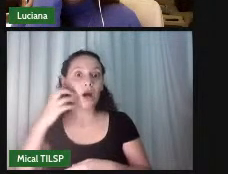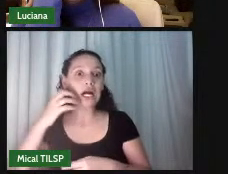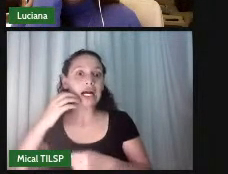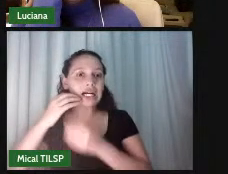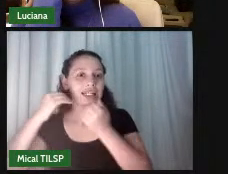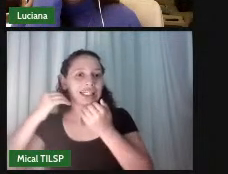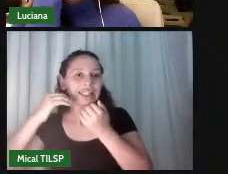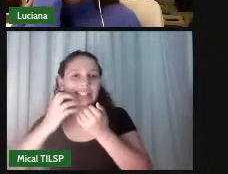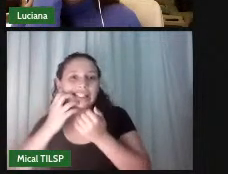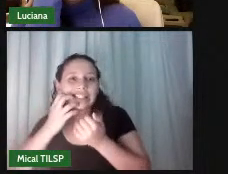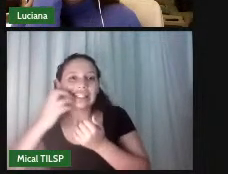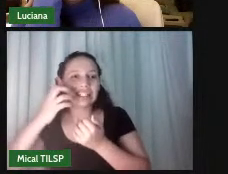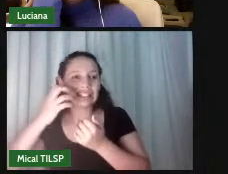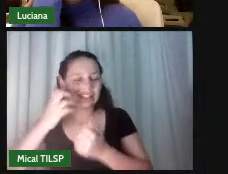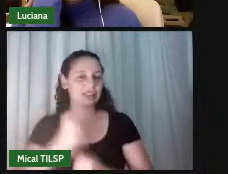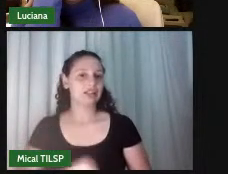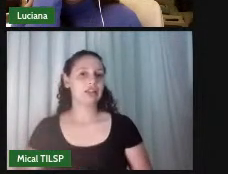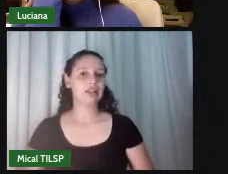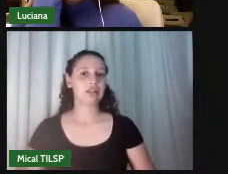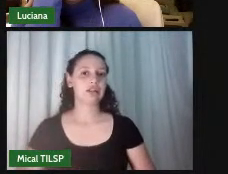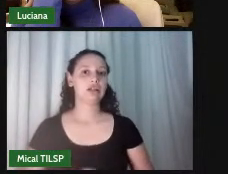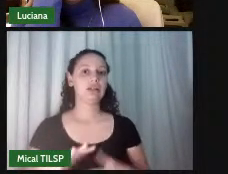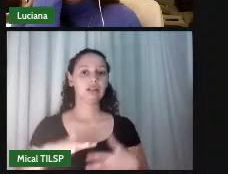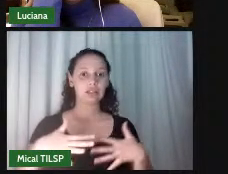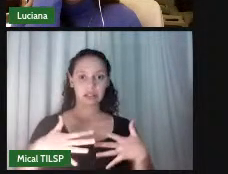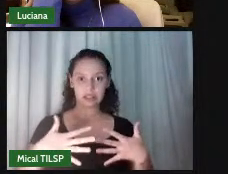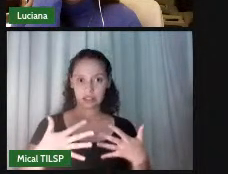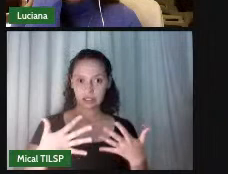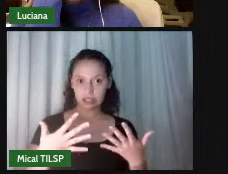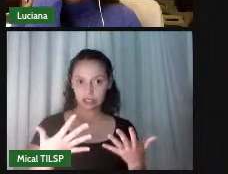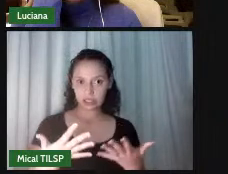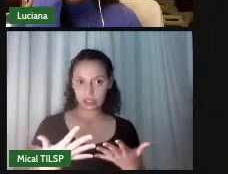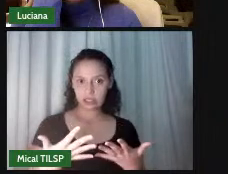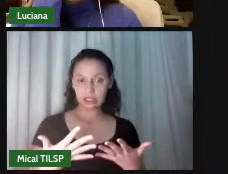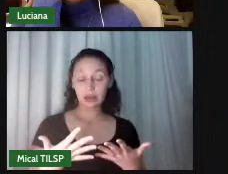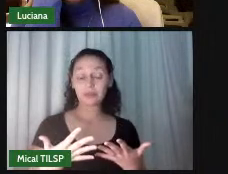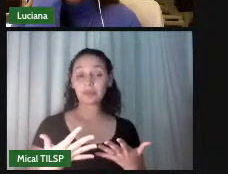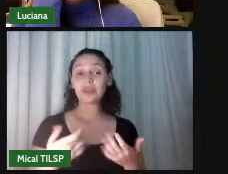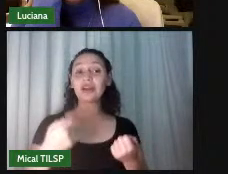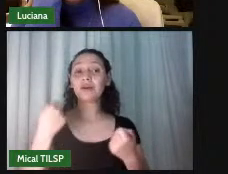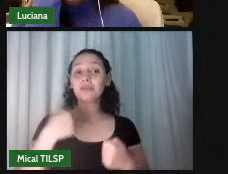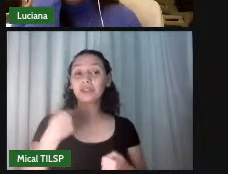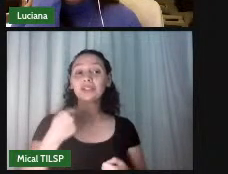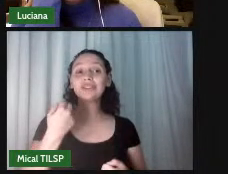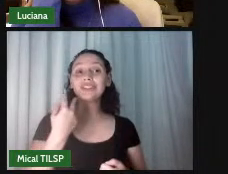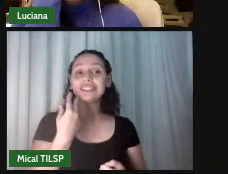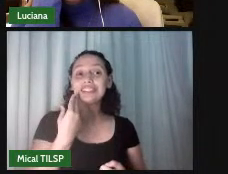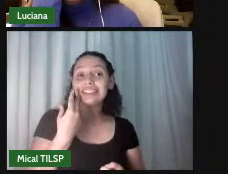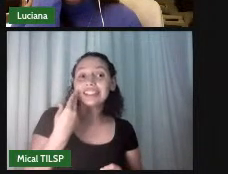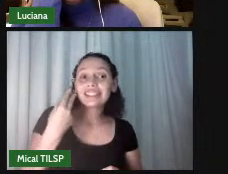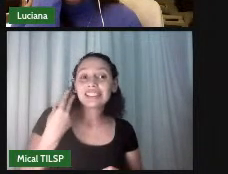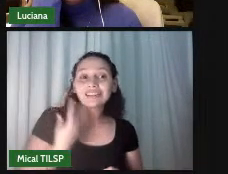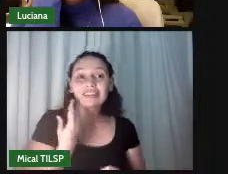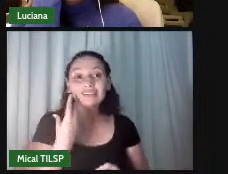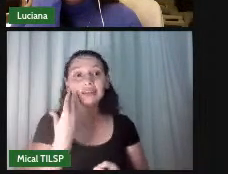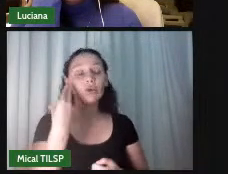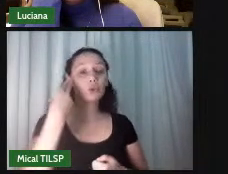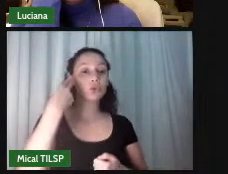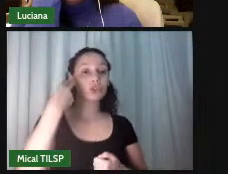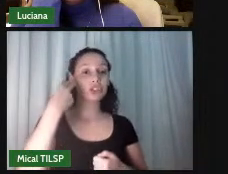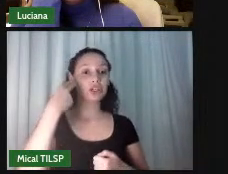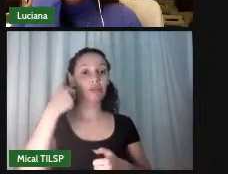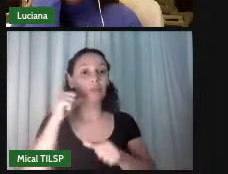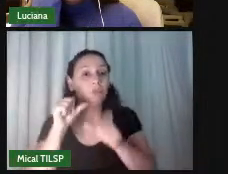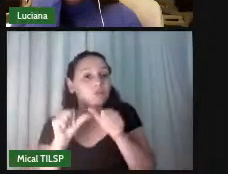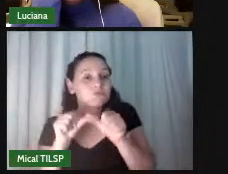Tá? E aí detectou a necessidade de cirurgia para que não viesse a perder mais um dente por erro do profissional réu. Ou seja,